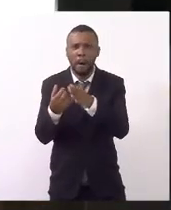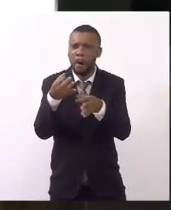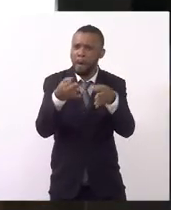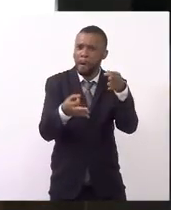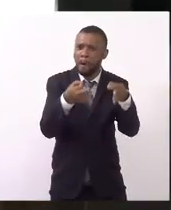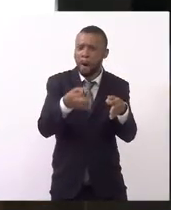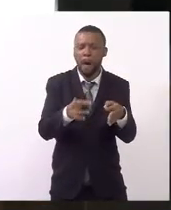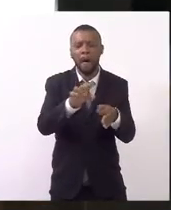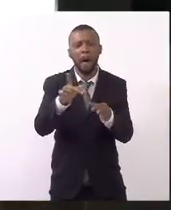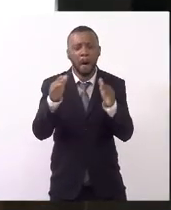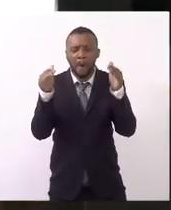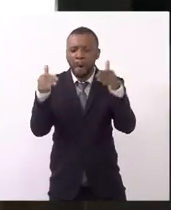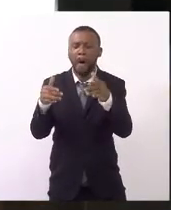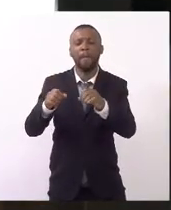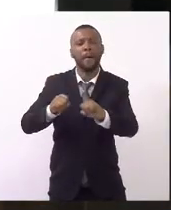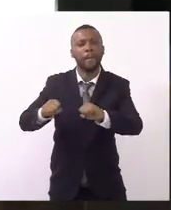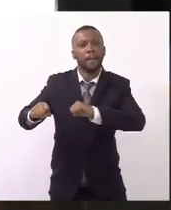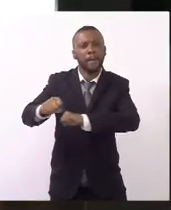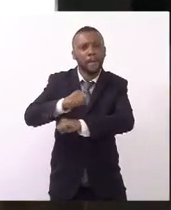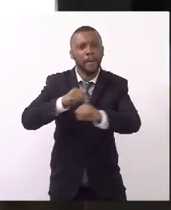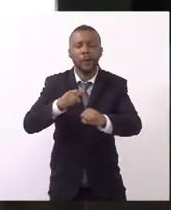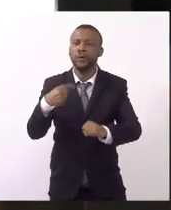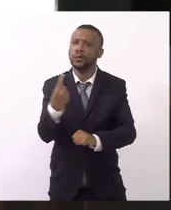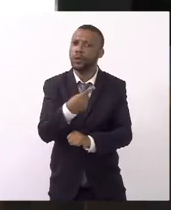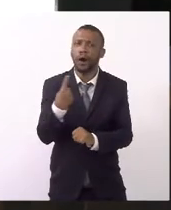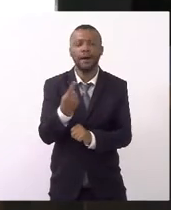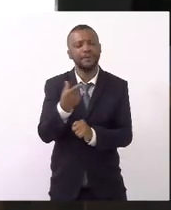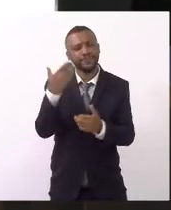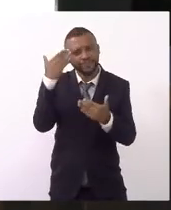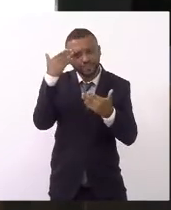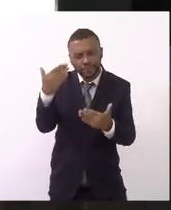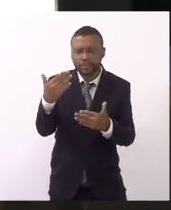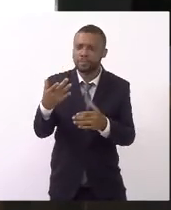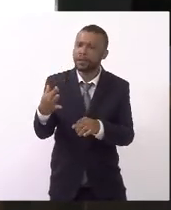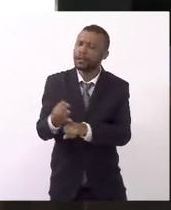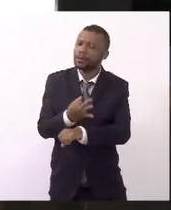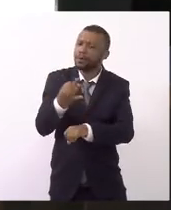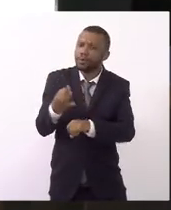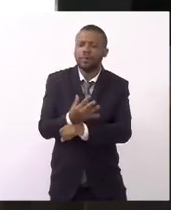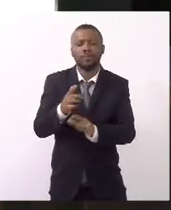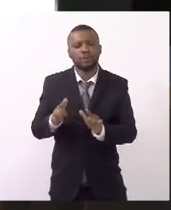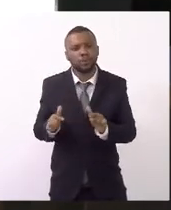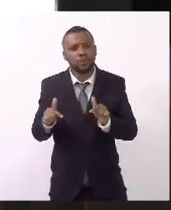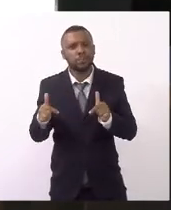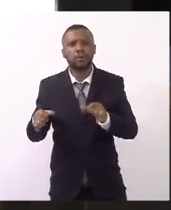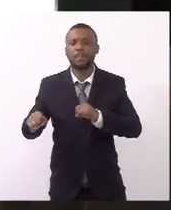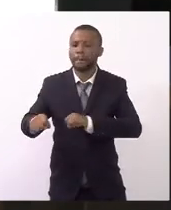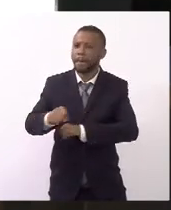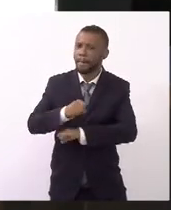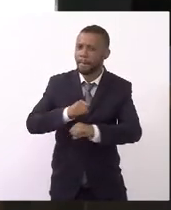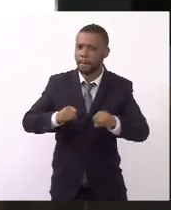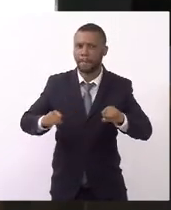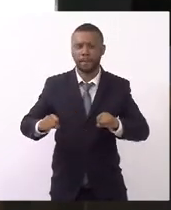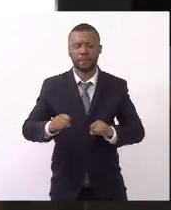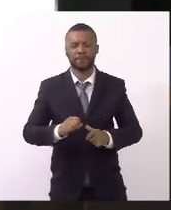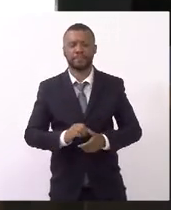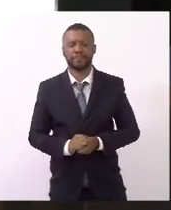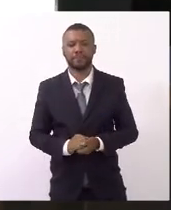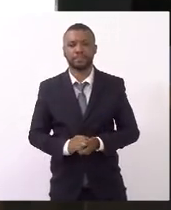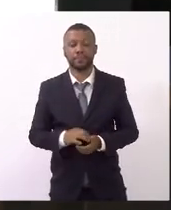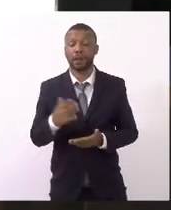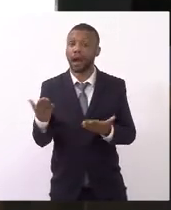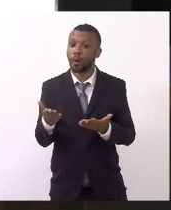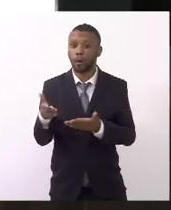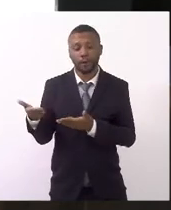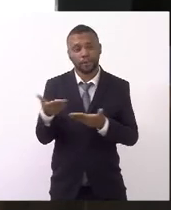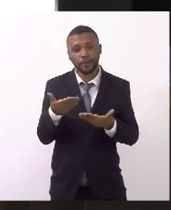será pautada está sendo pautada por nós muito obrigada pela sua resistência e resistência bom